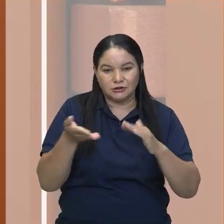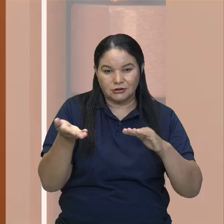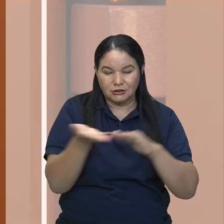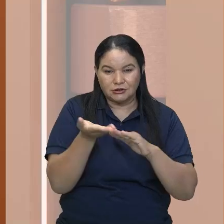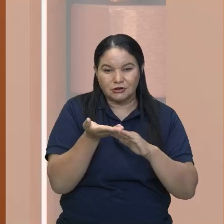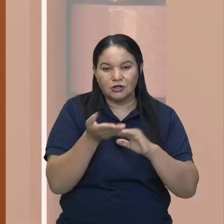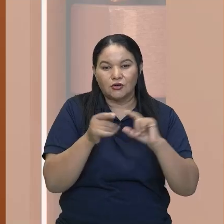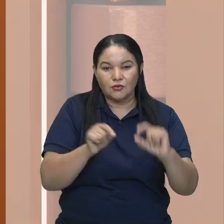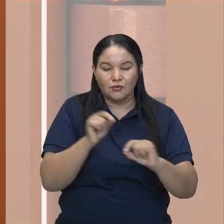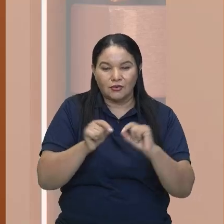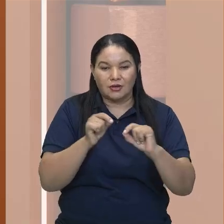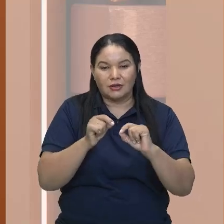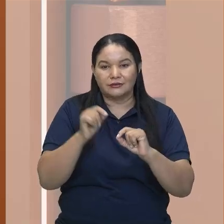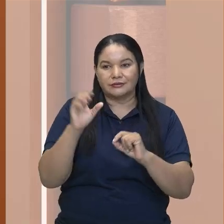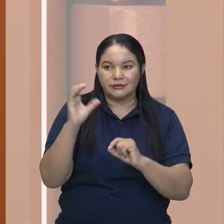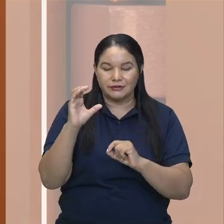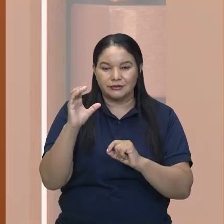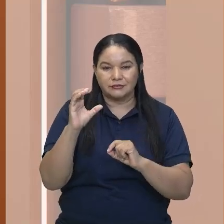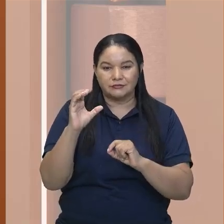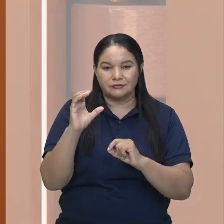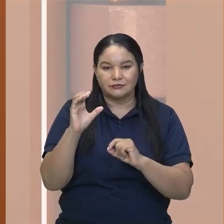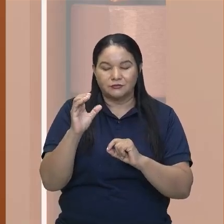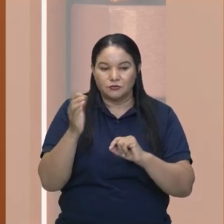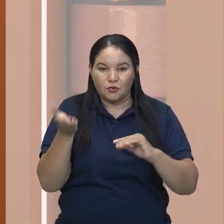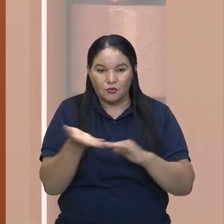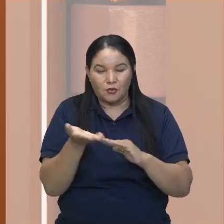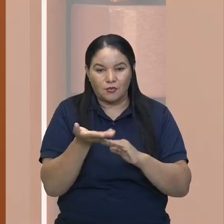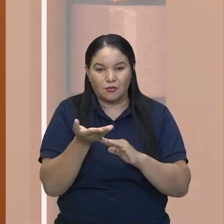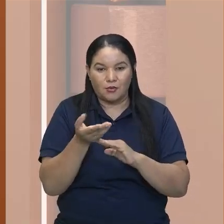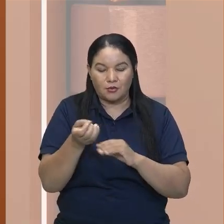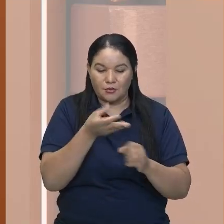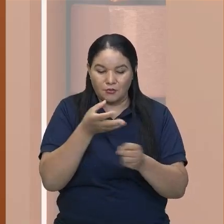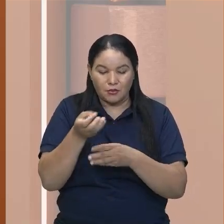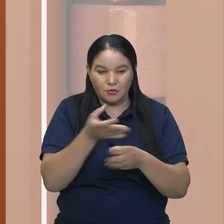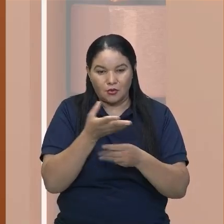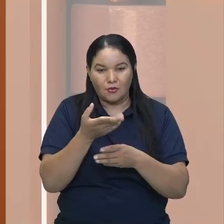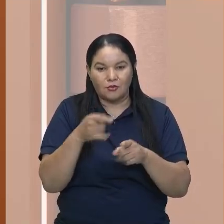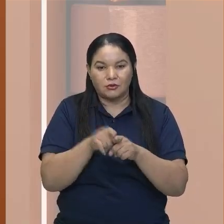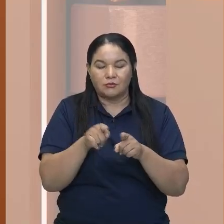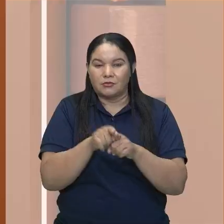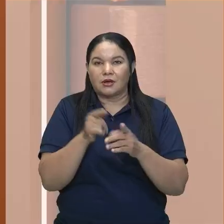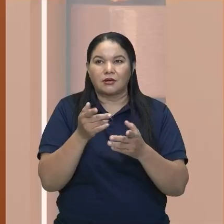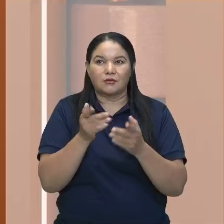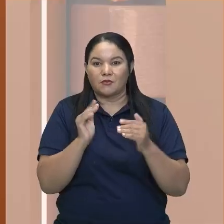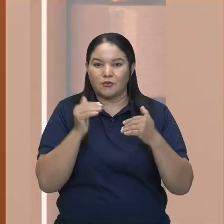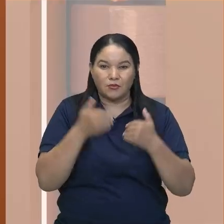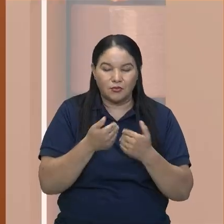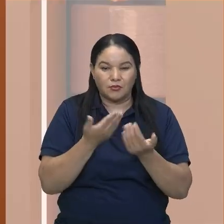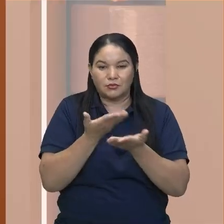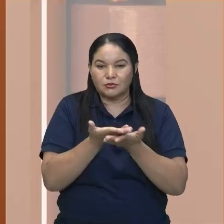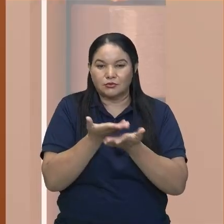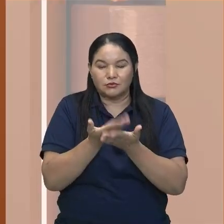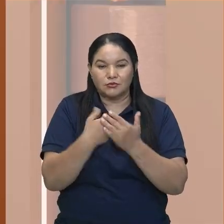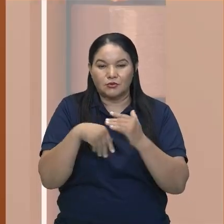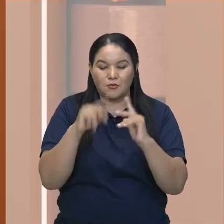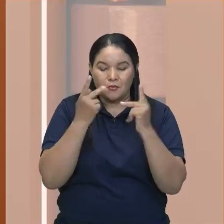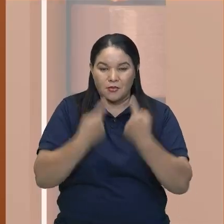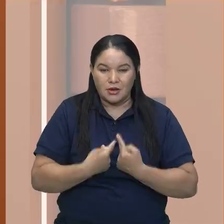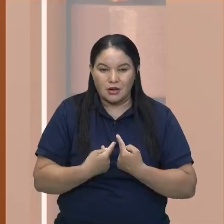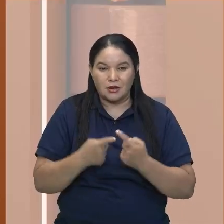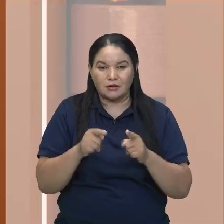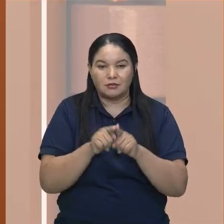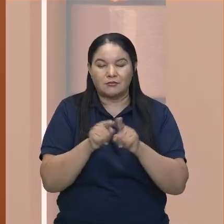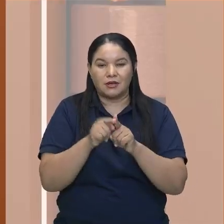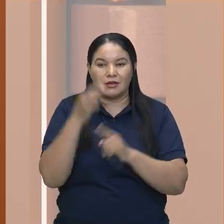é? A ciência. Modernidade traz a ciência, o antropocentrismo, a razão. O ser humano tem